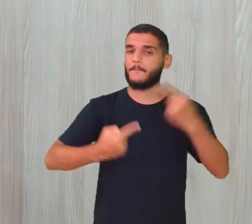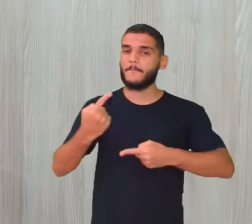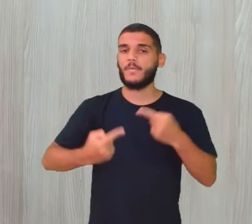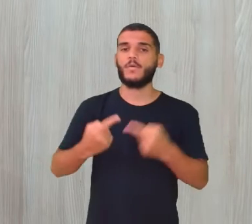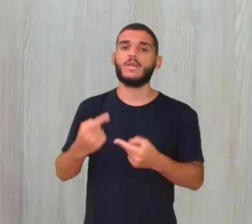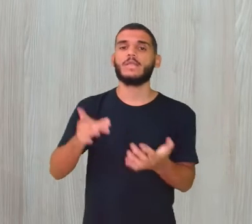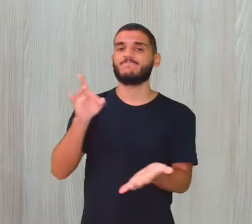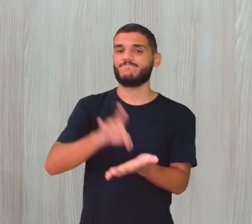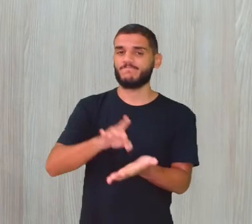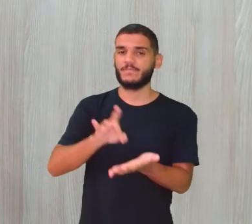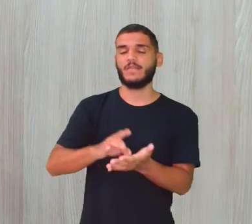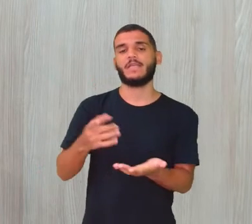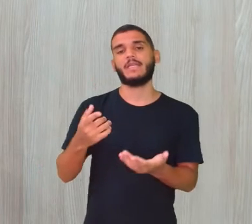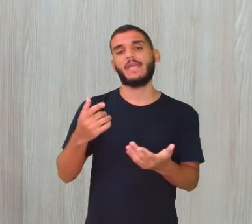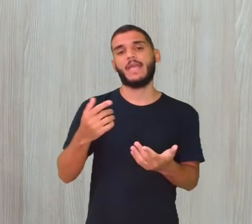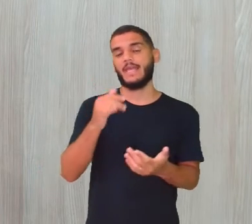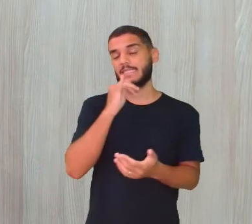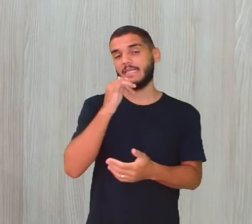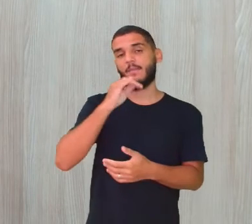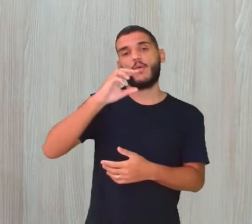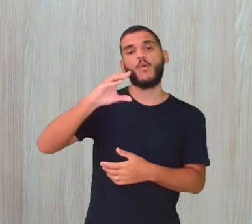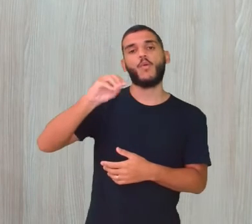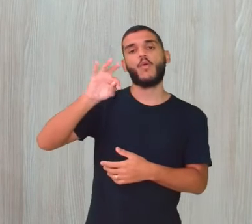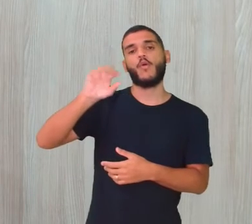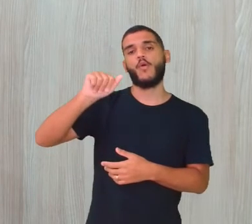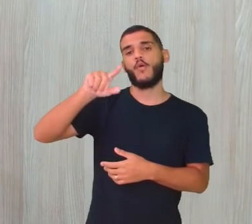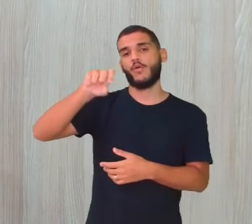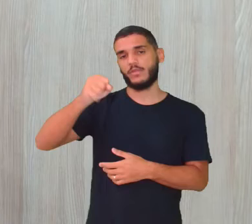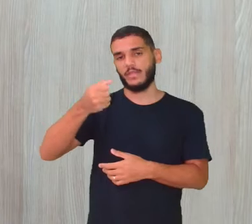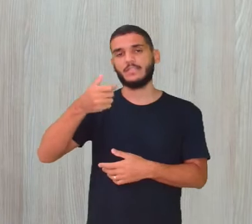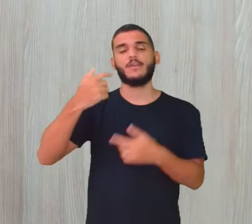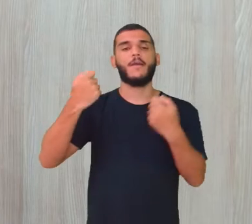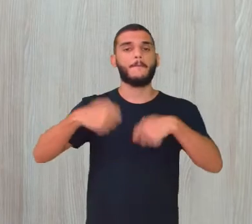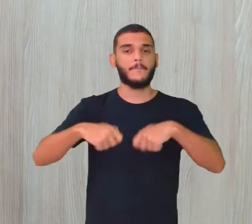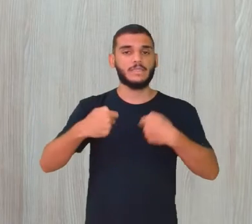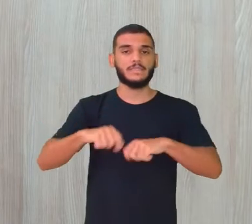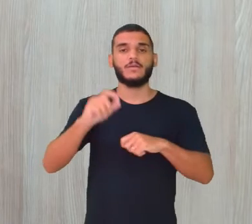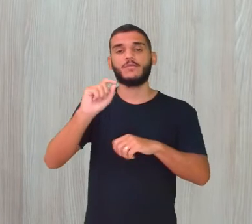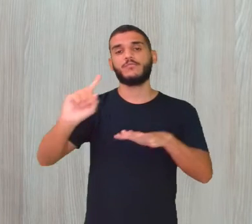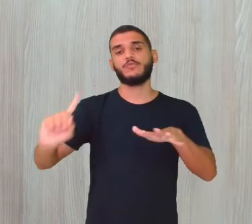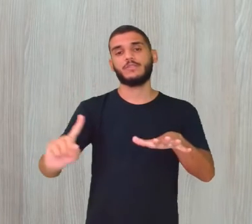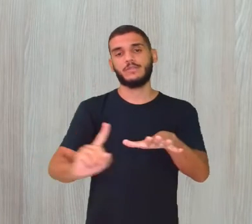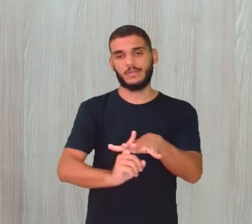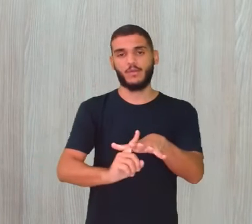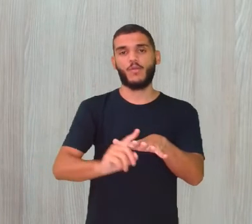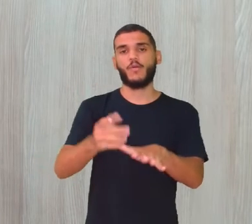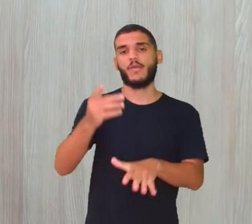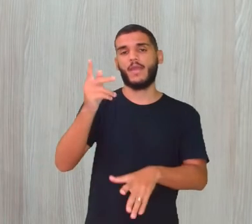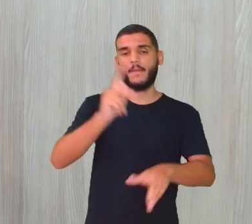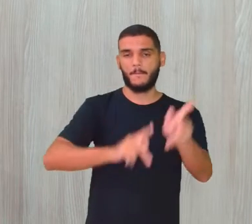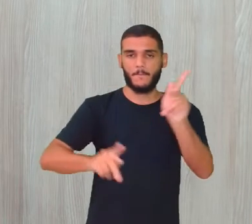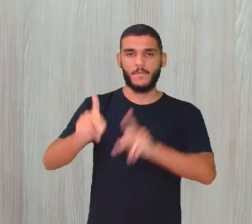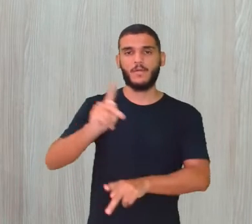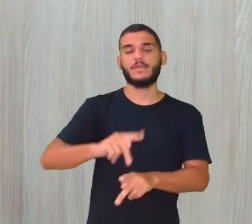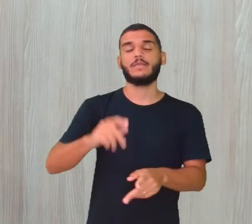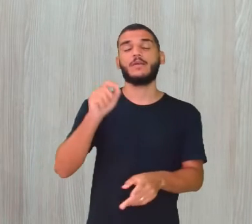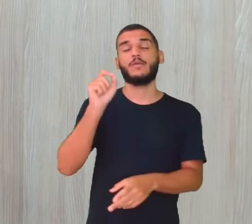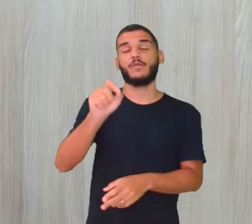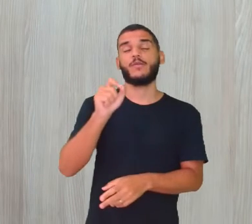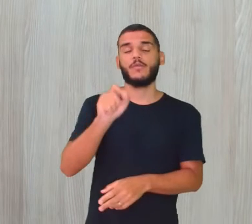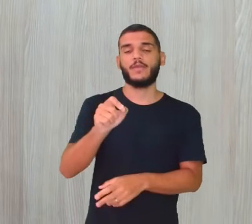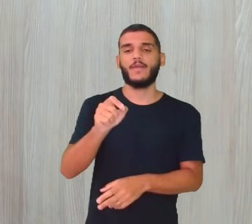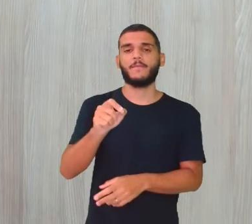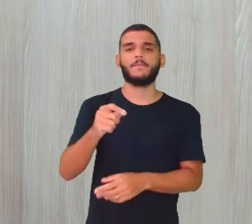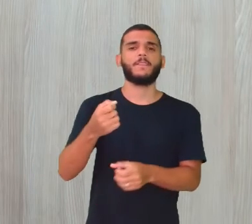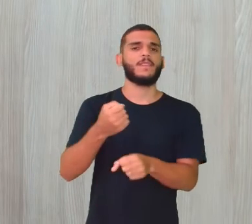isso é importante para poder incluir essa população que, por muitos anos, foi excluída, né, do acesso à